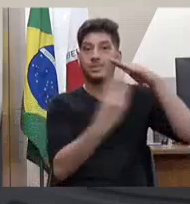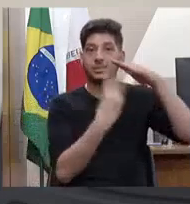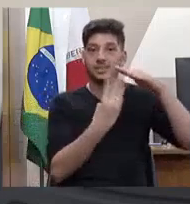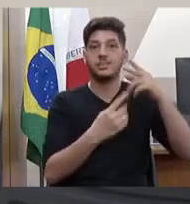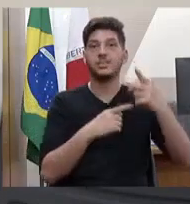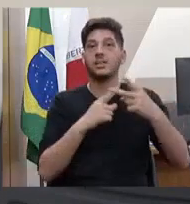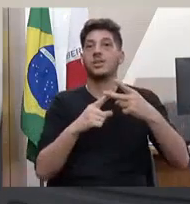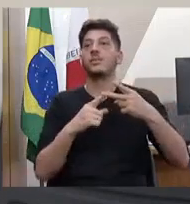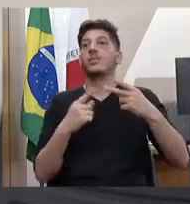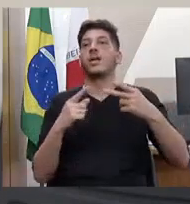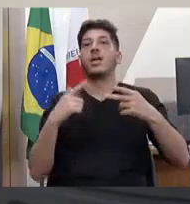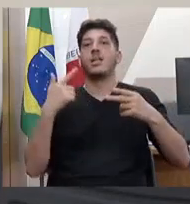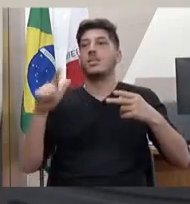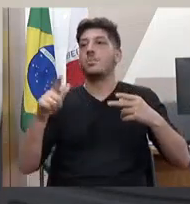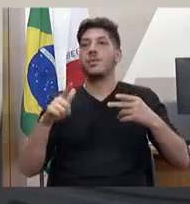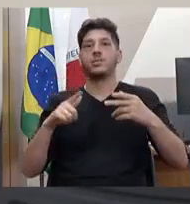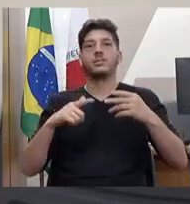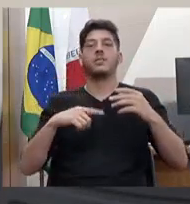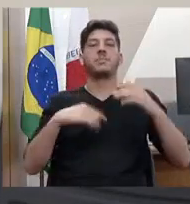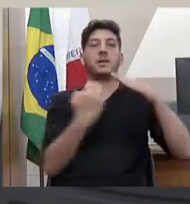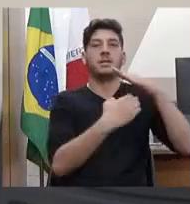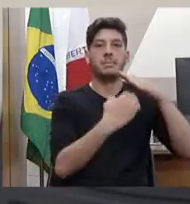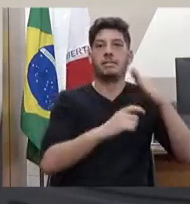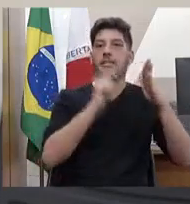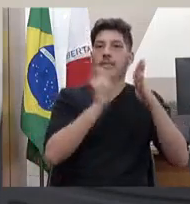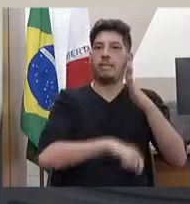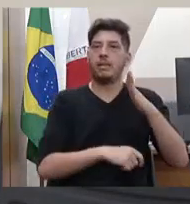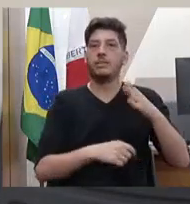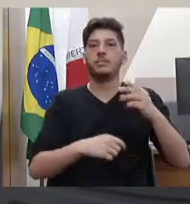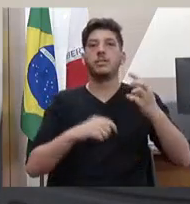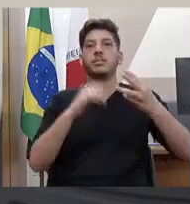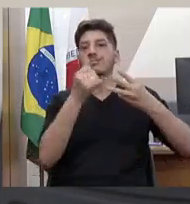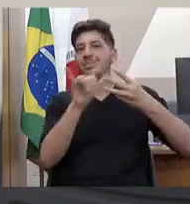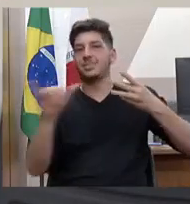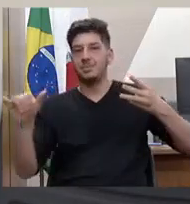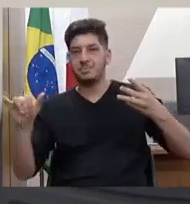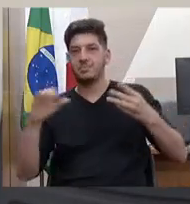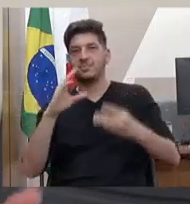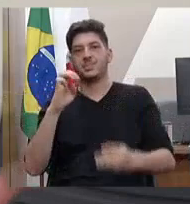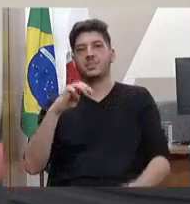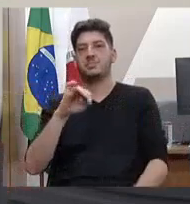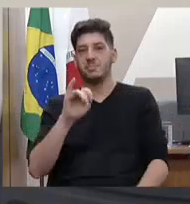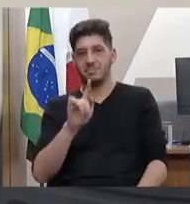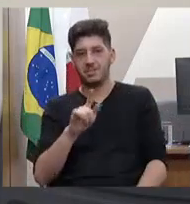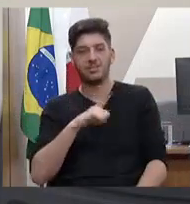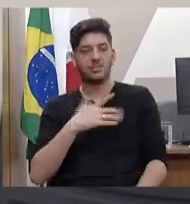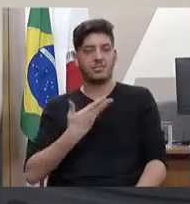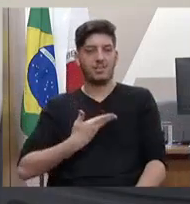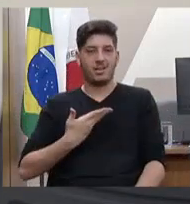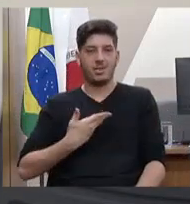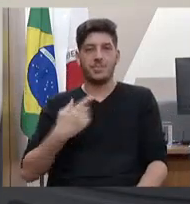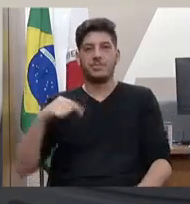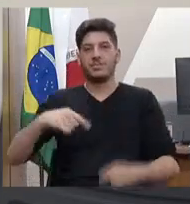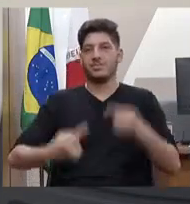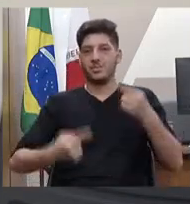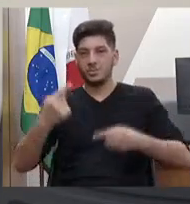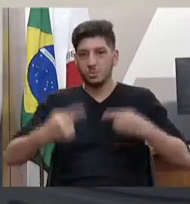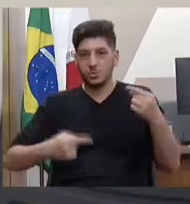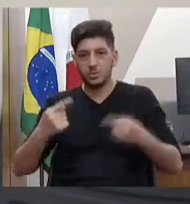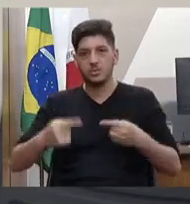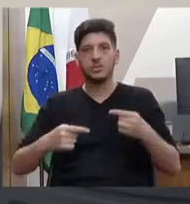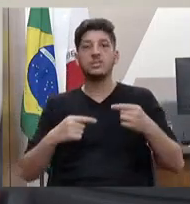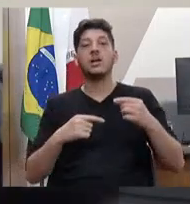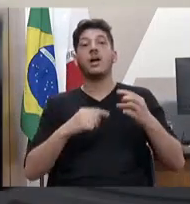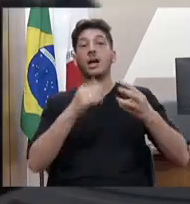quarteirização na Cemig né os companheiros eletricidade vem aqui discutir com a gente tem empresa